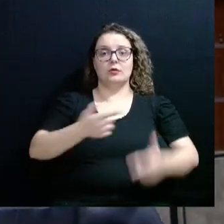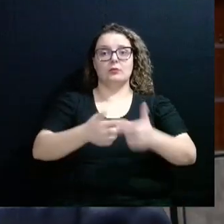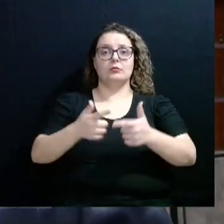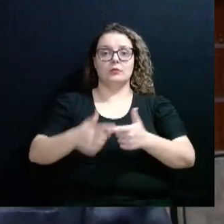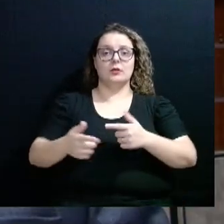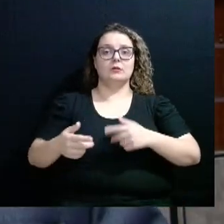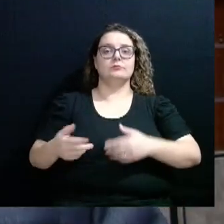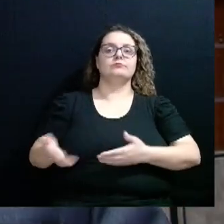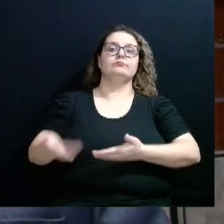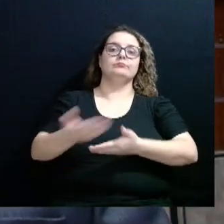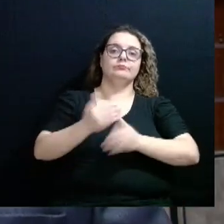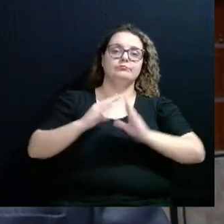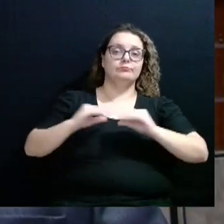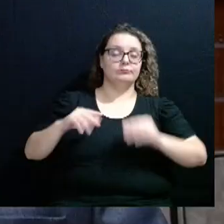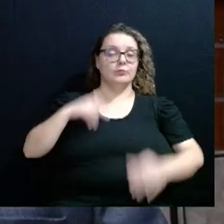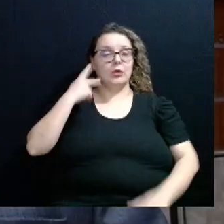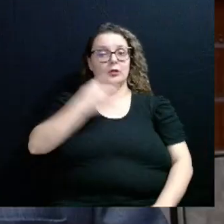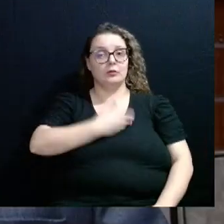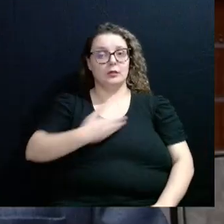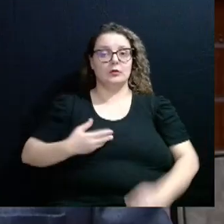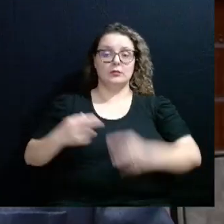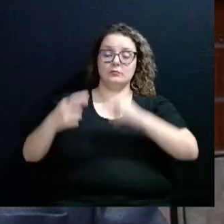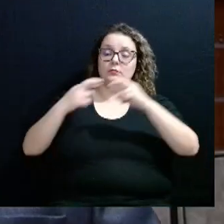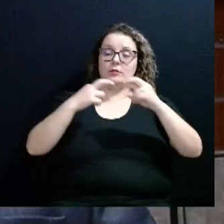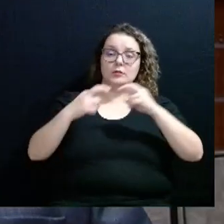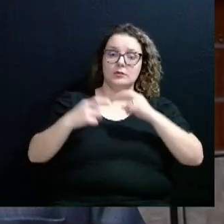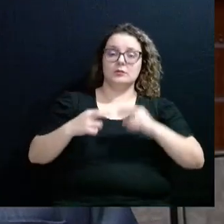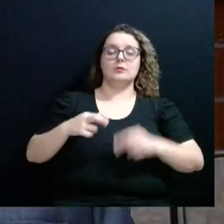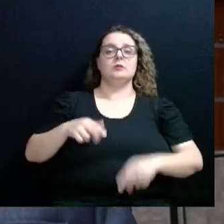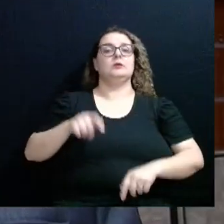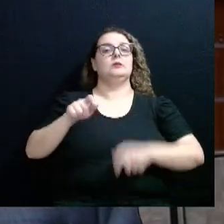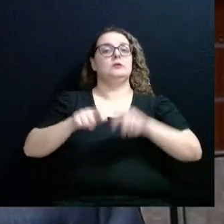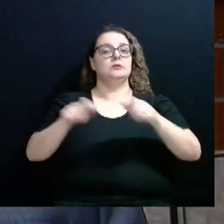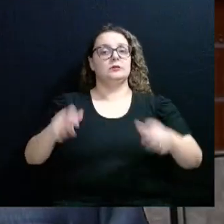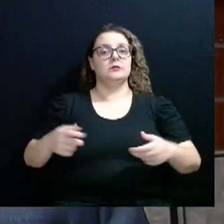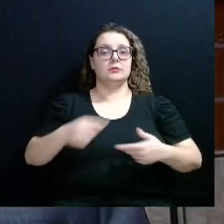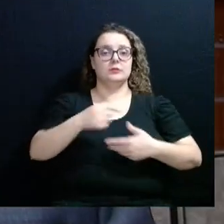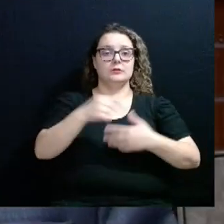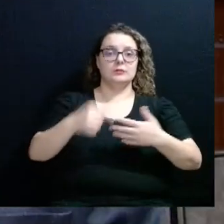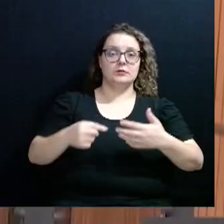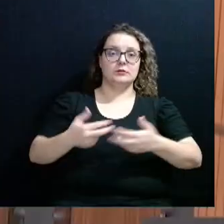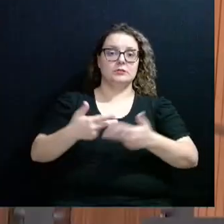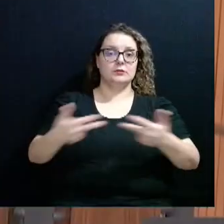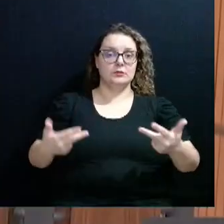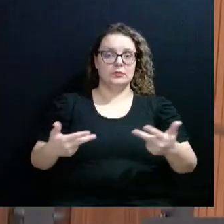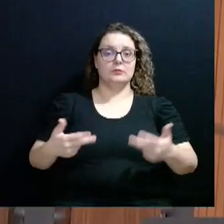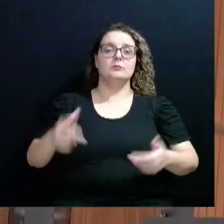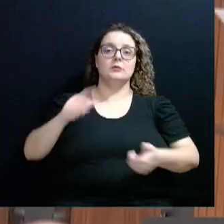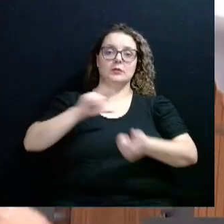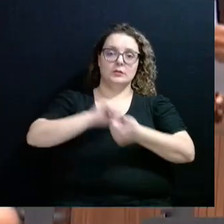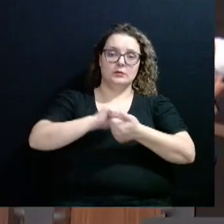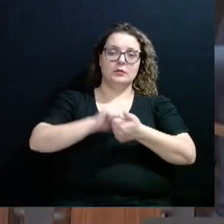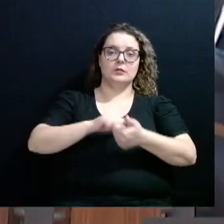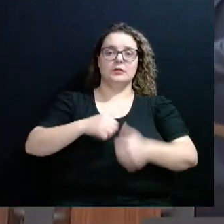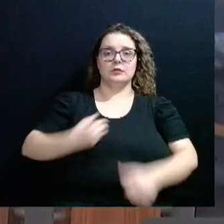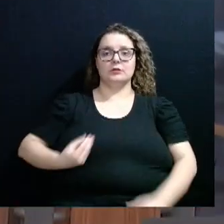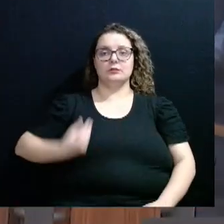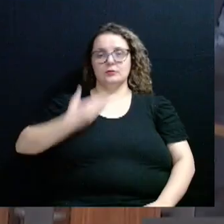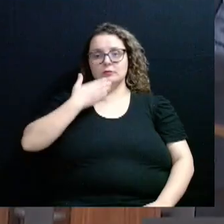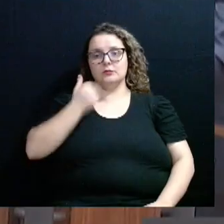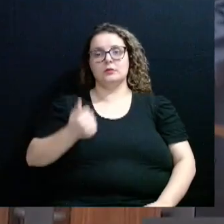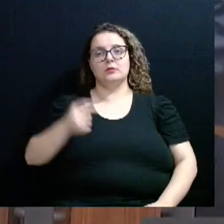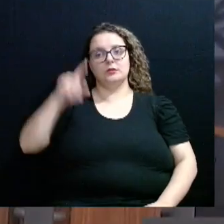políticas públicas, fiscalizar mais essas questões para que essas pessoas tenham uma mais qualidade de vida. Na prática, o projeto de